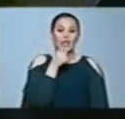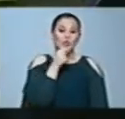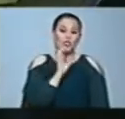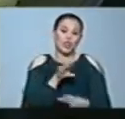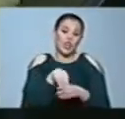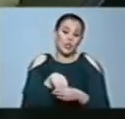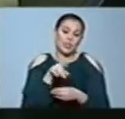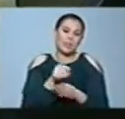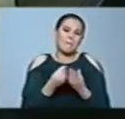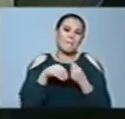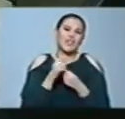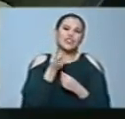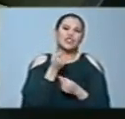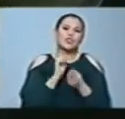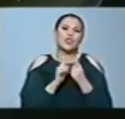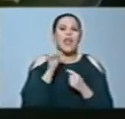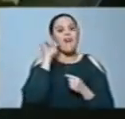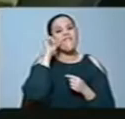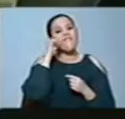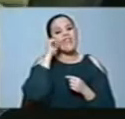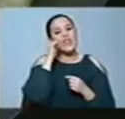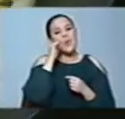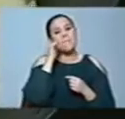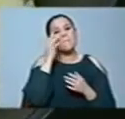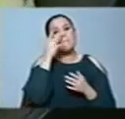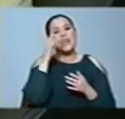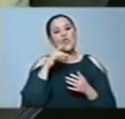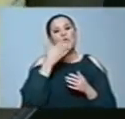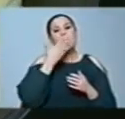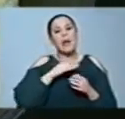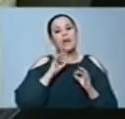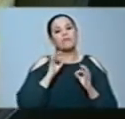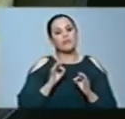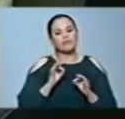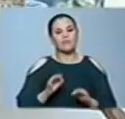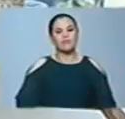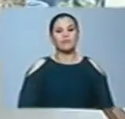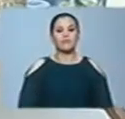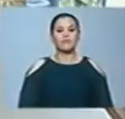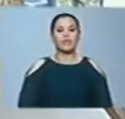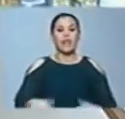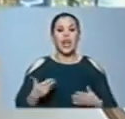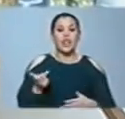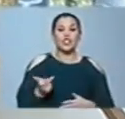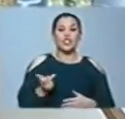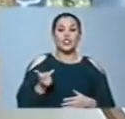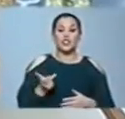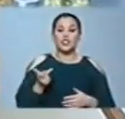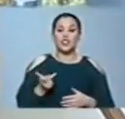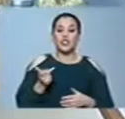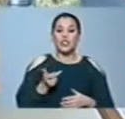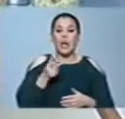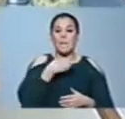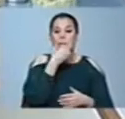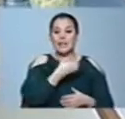juntar ainda umas gotinhas do vinho maduro branco e agora vamos deixar temas a cozinha